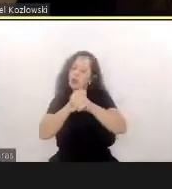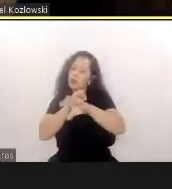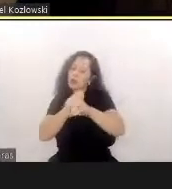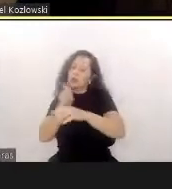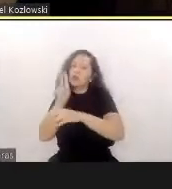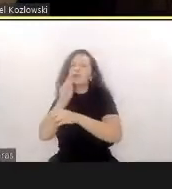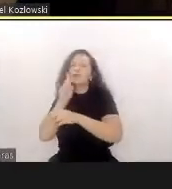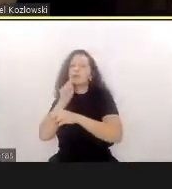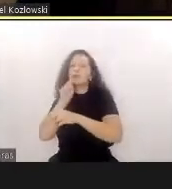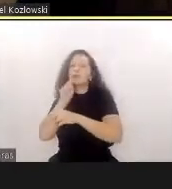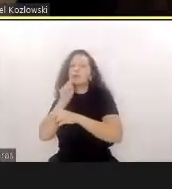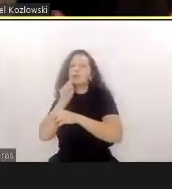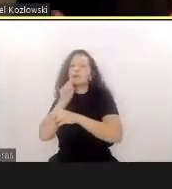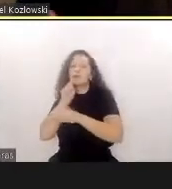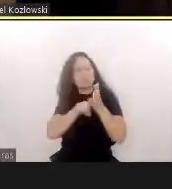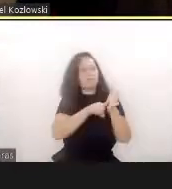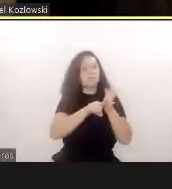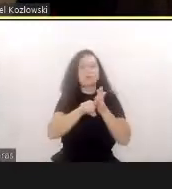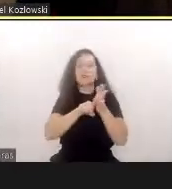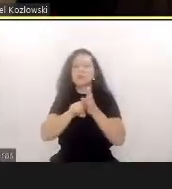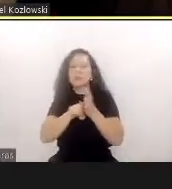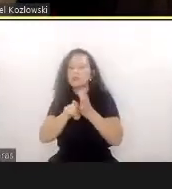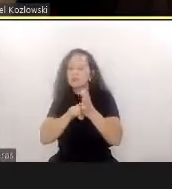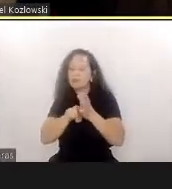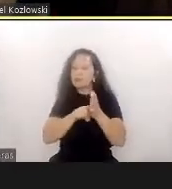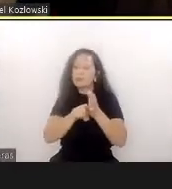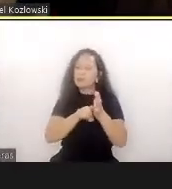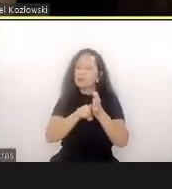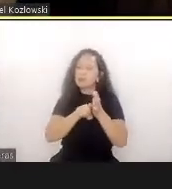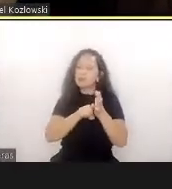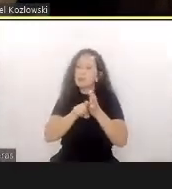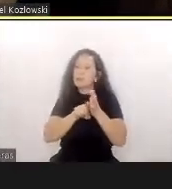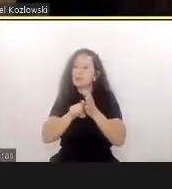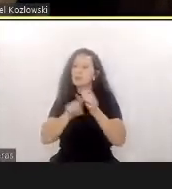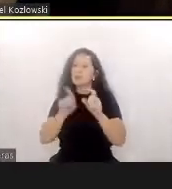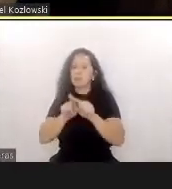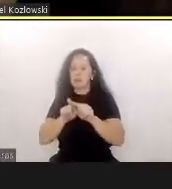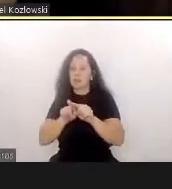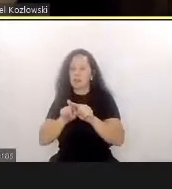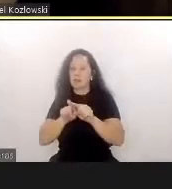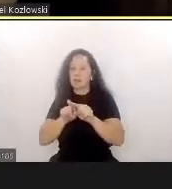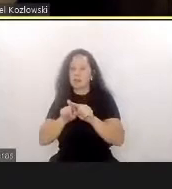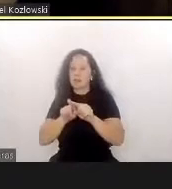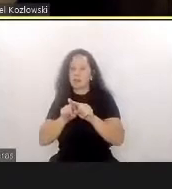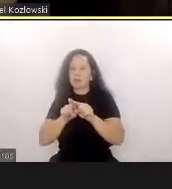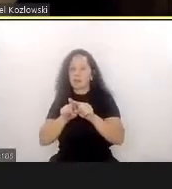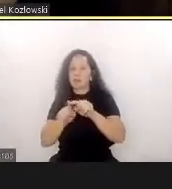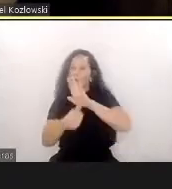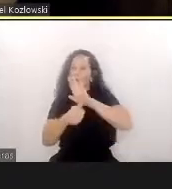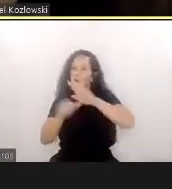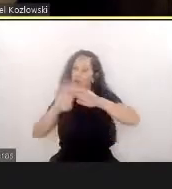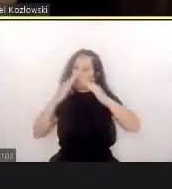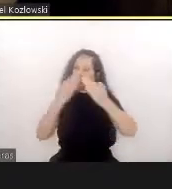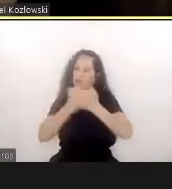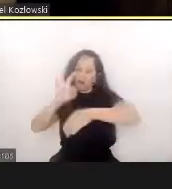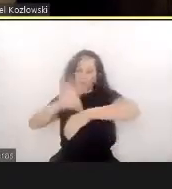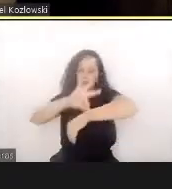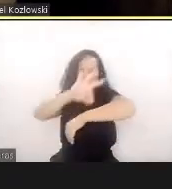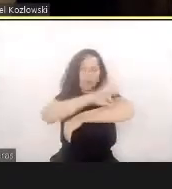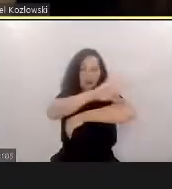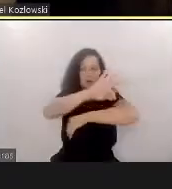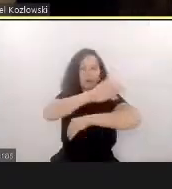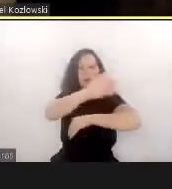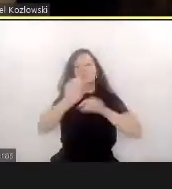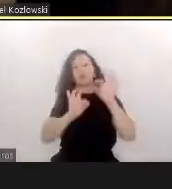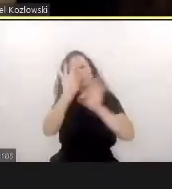Sarkis, que é o libanês reitor da Escola de Arquitetura e Planejamento, que também